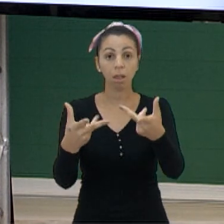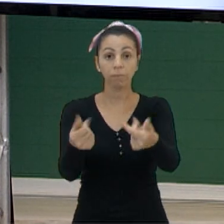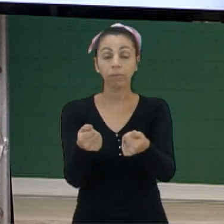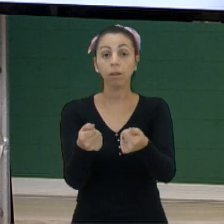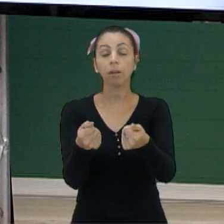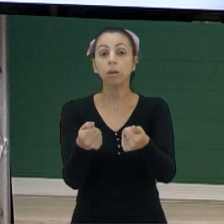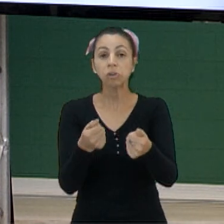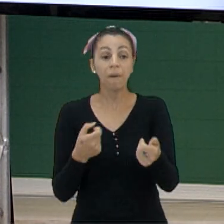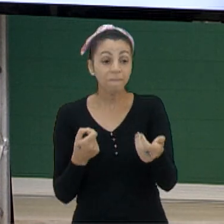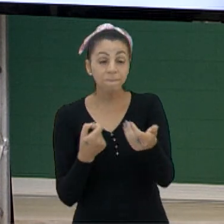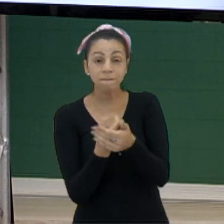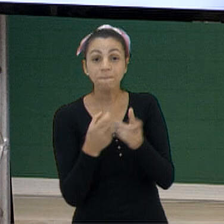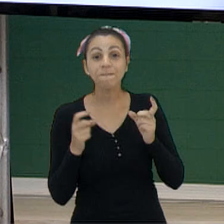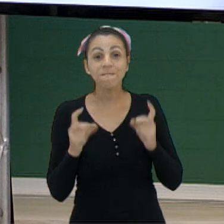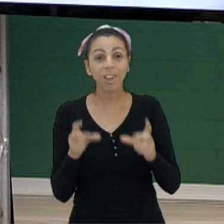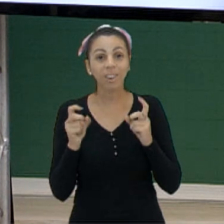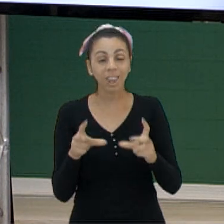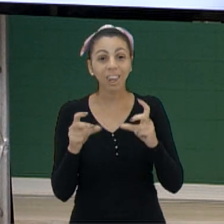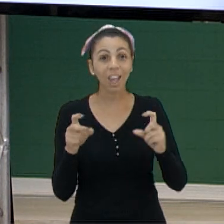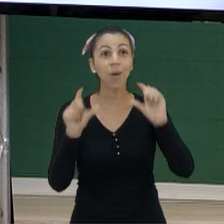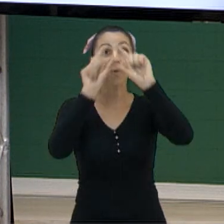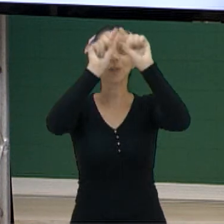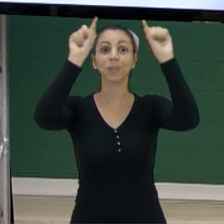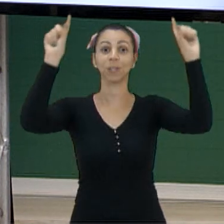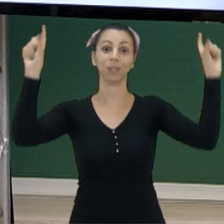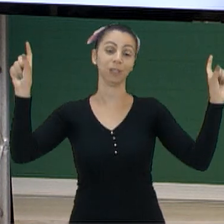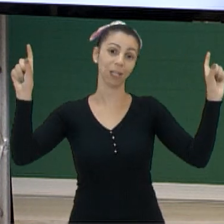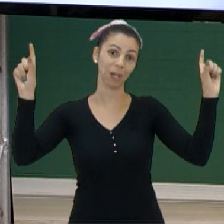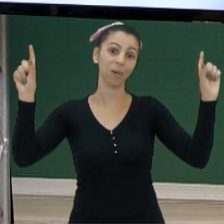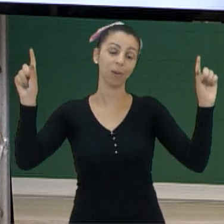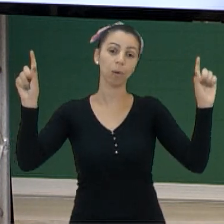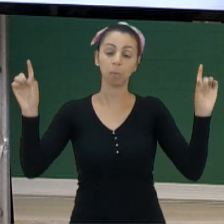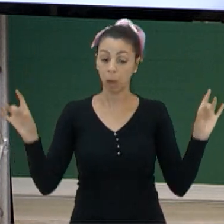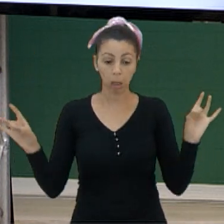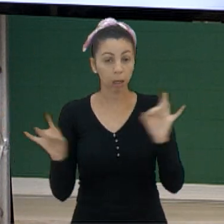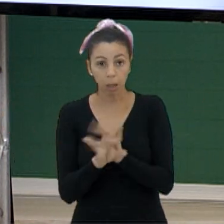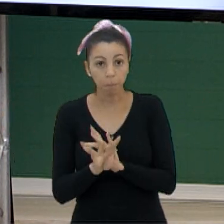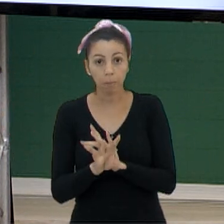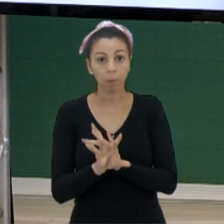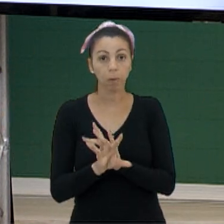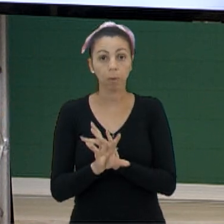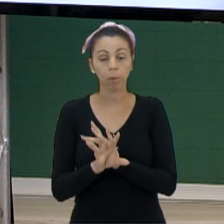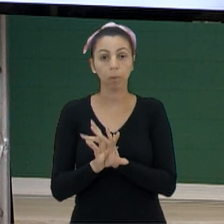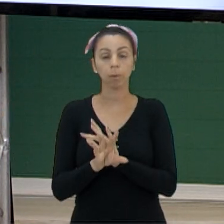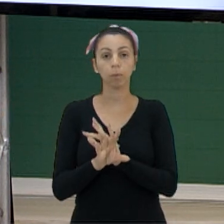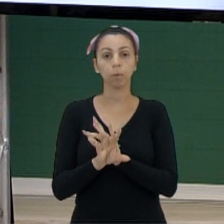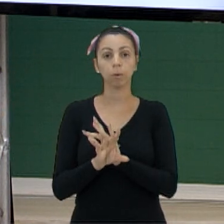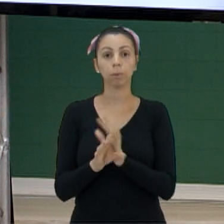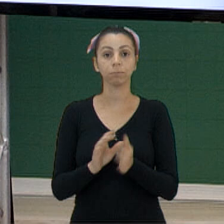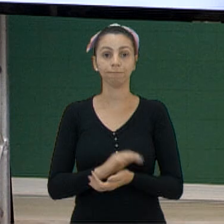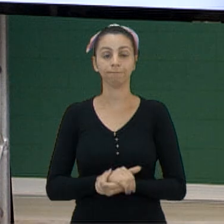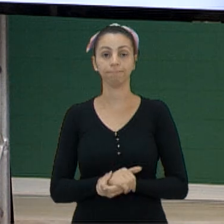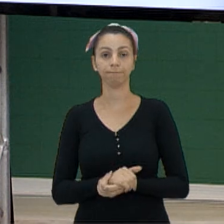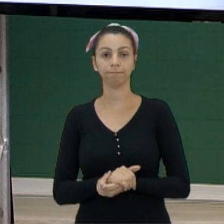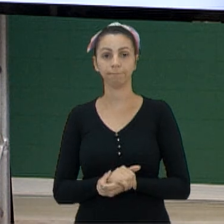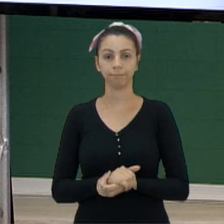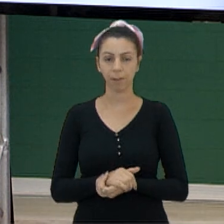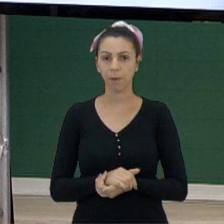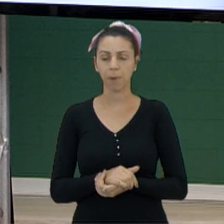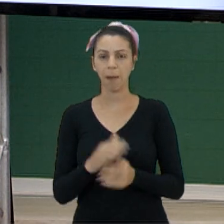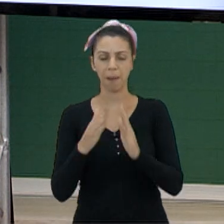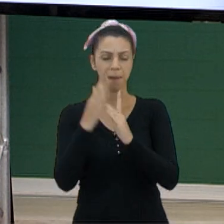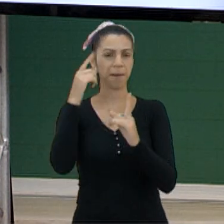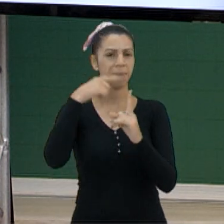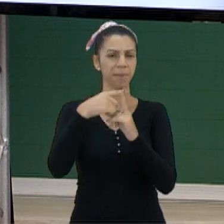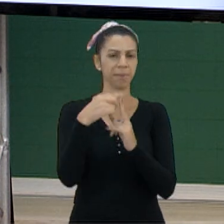já falou, aí acabaram com isso, porque o Concílio de Trento acabou com a venda dos cargos eclesiásticos. Mas você acha que a igreja